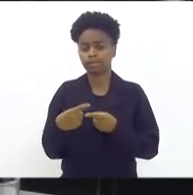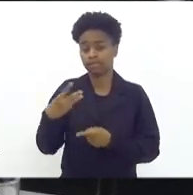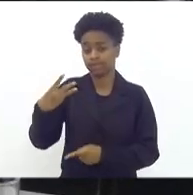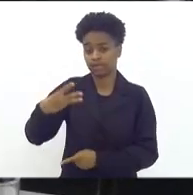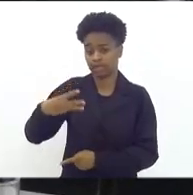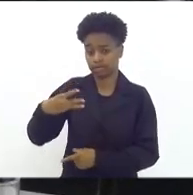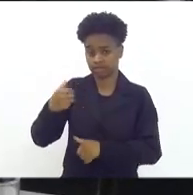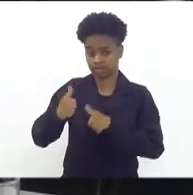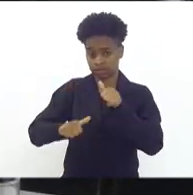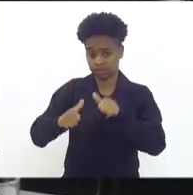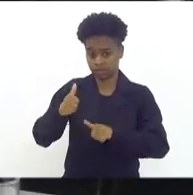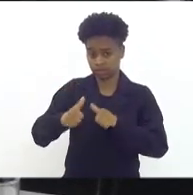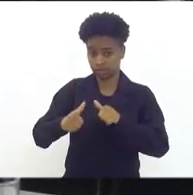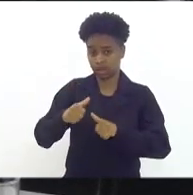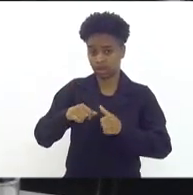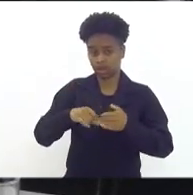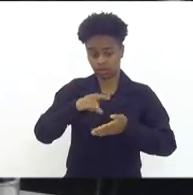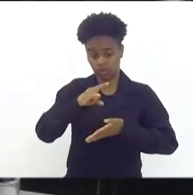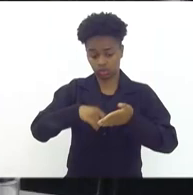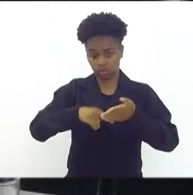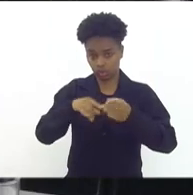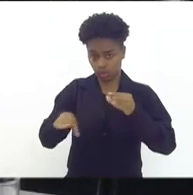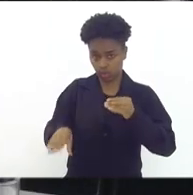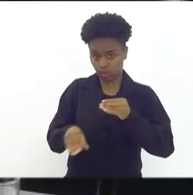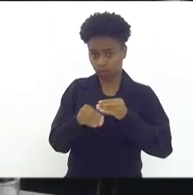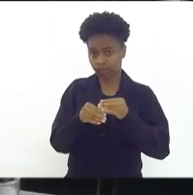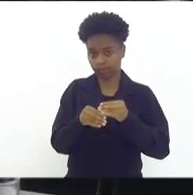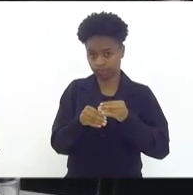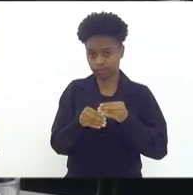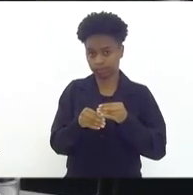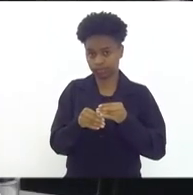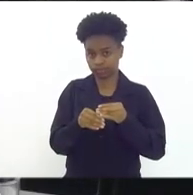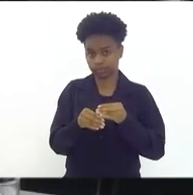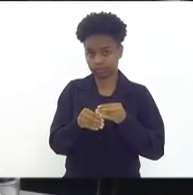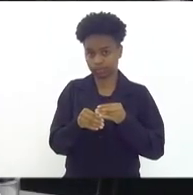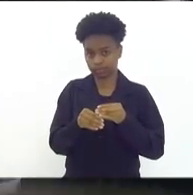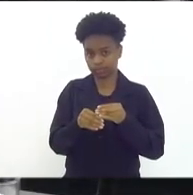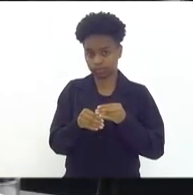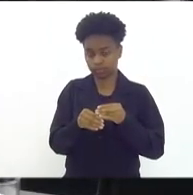revisão do termo aditivo da concessão